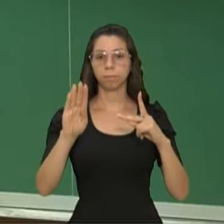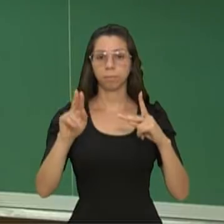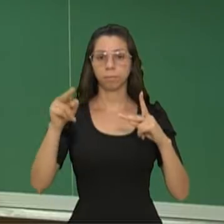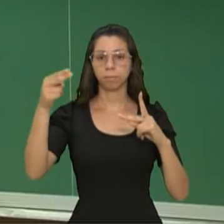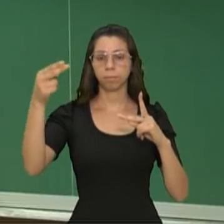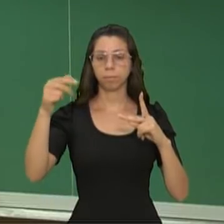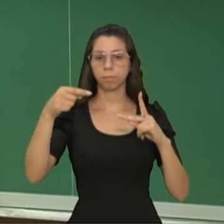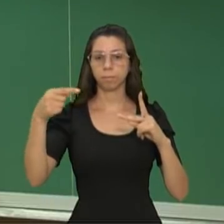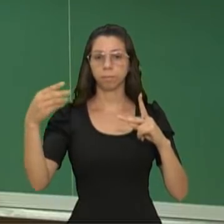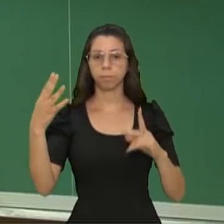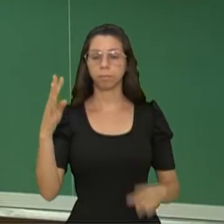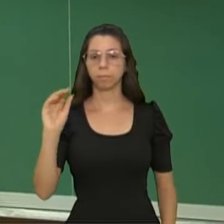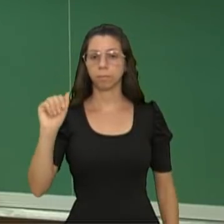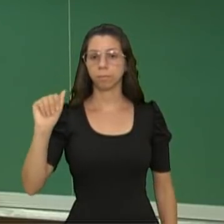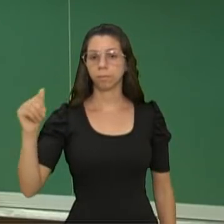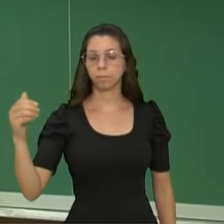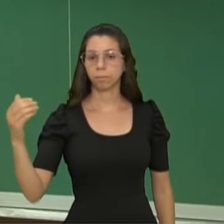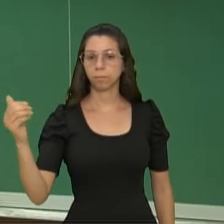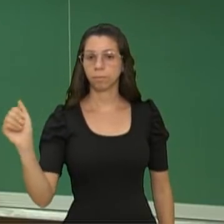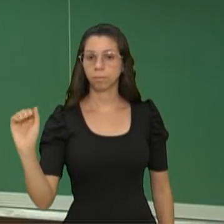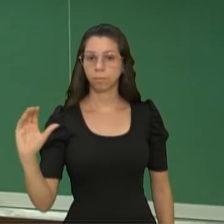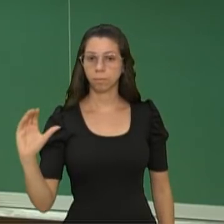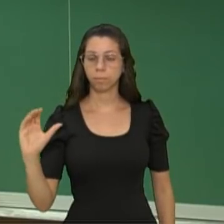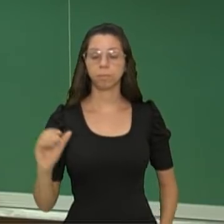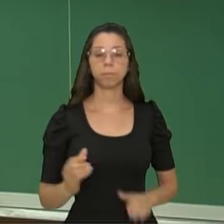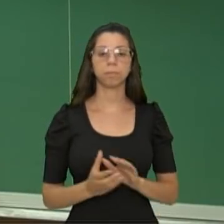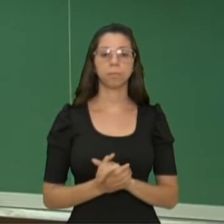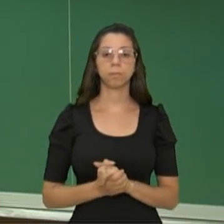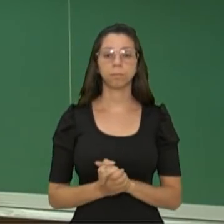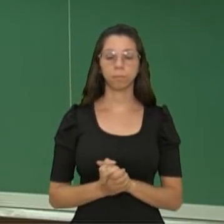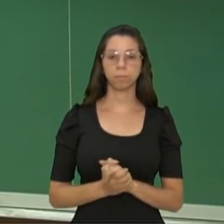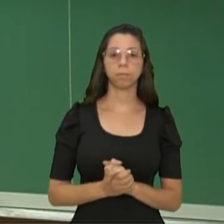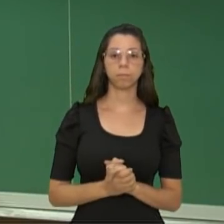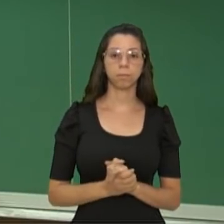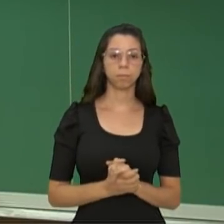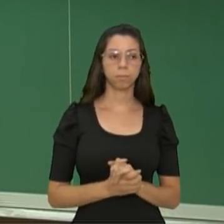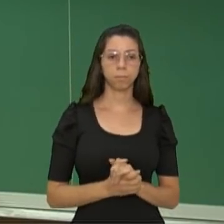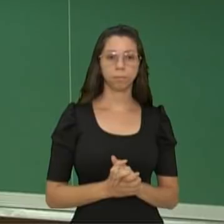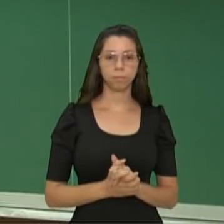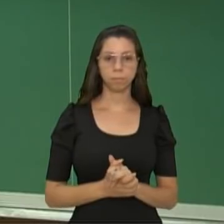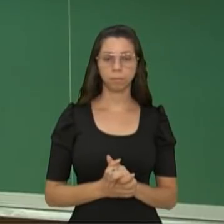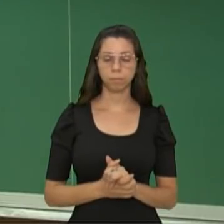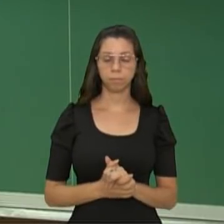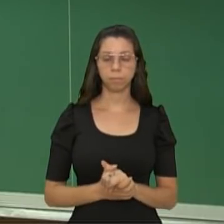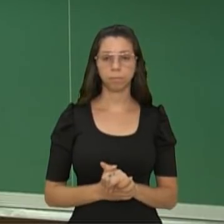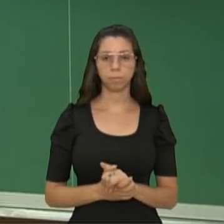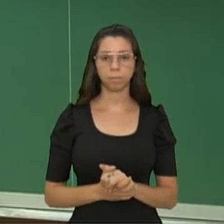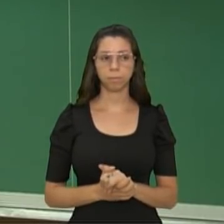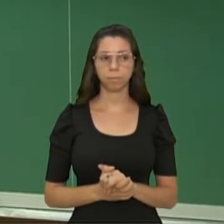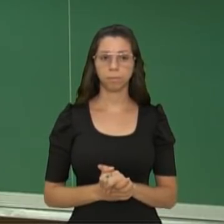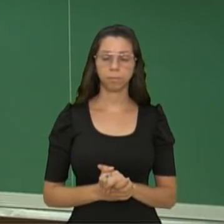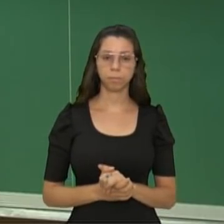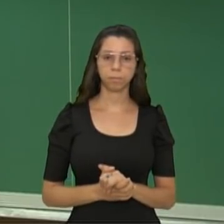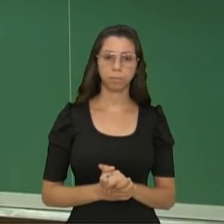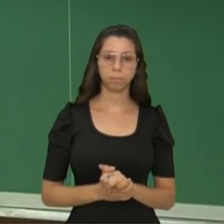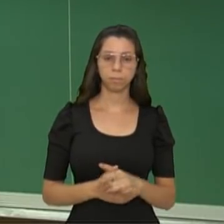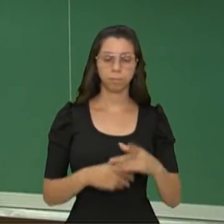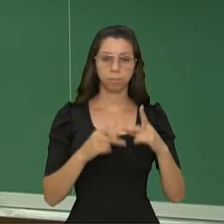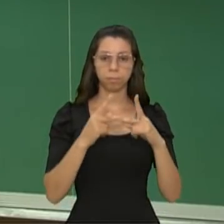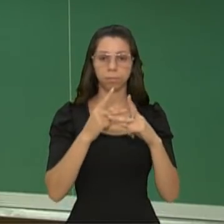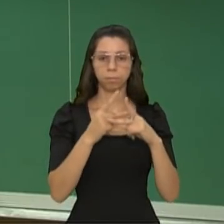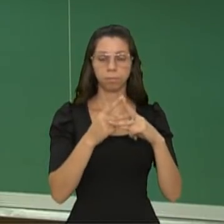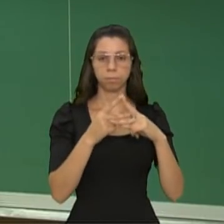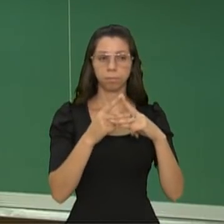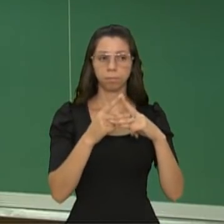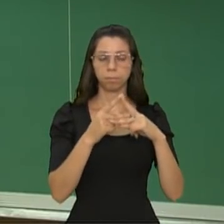B² menos 4 vezes A vezes C. Se você repetir comigo aqui e escrever,